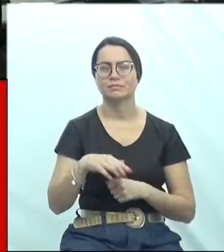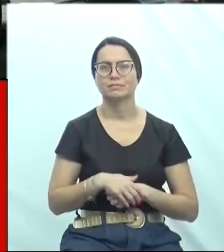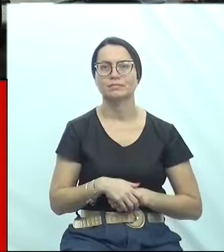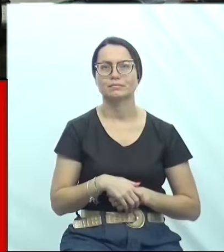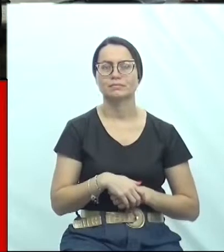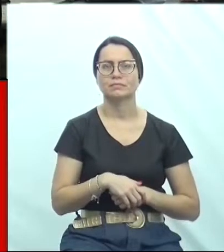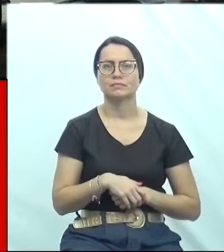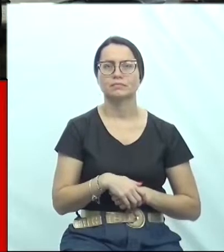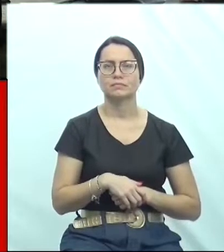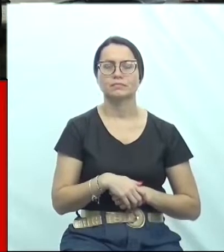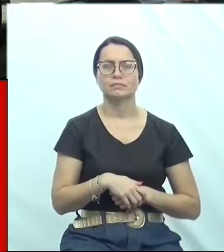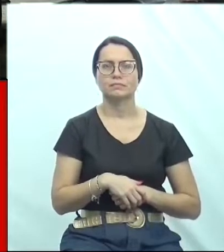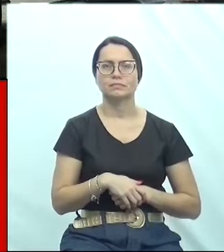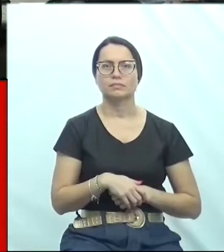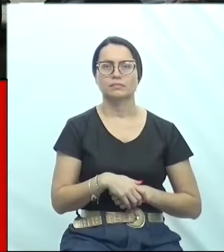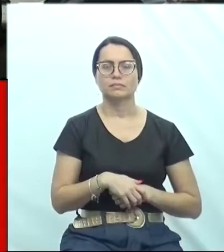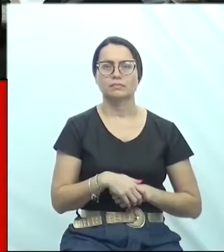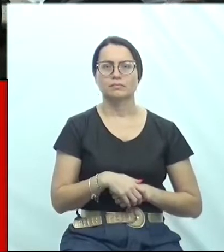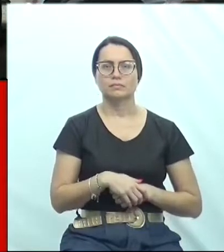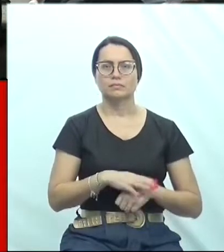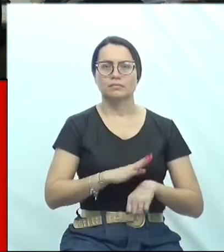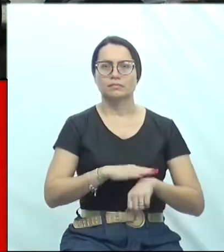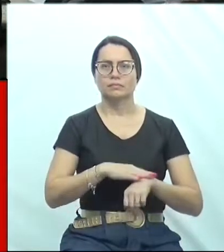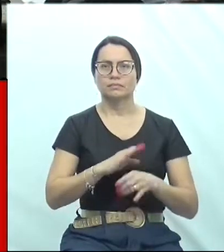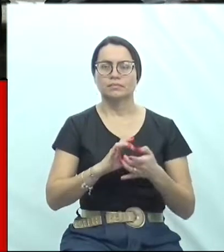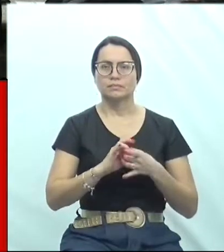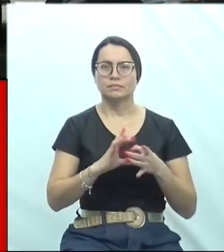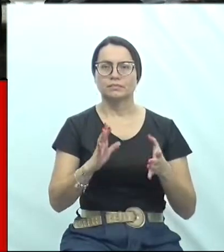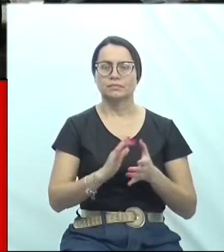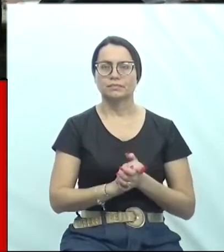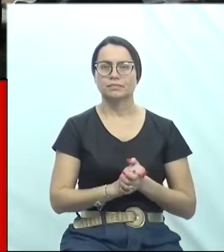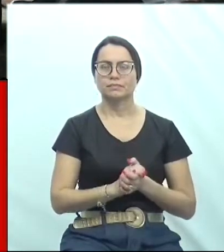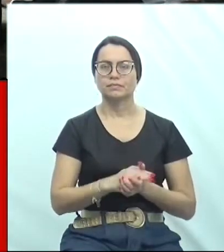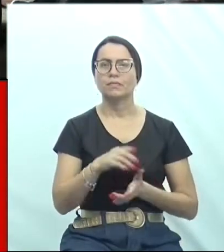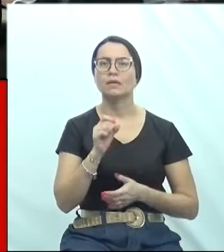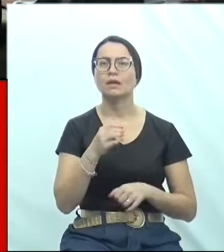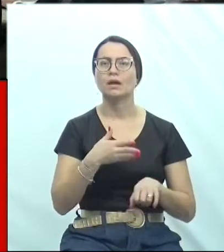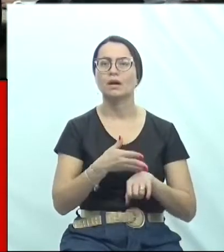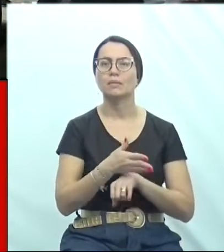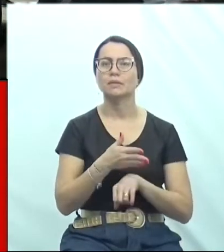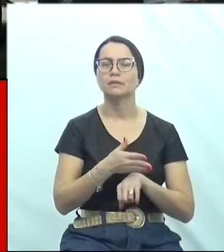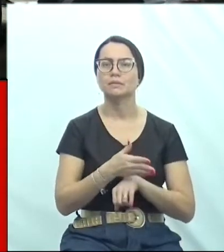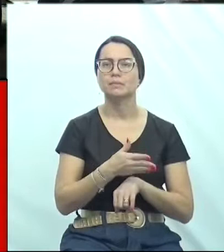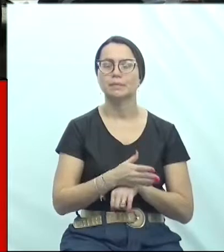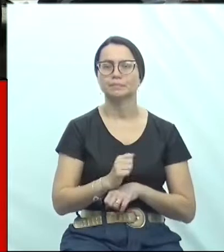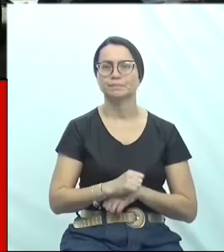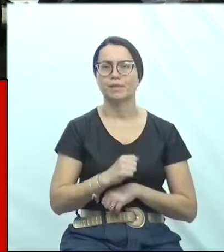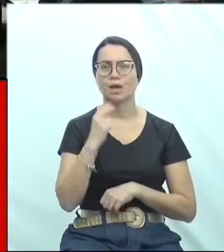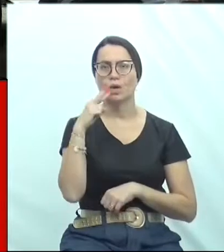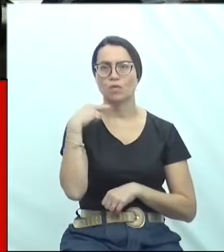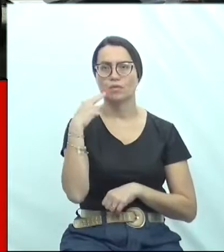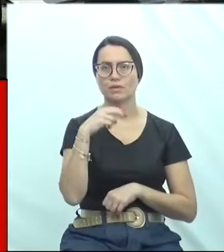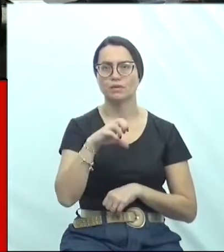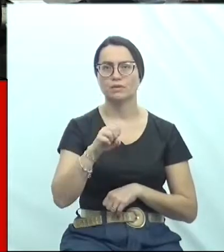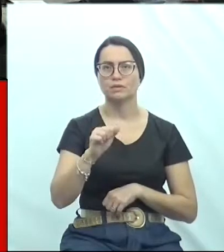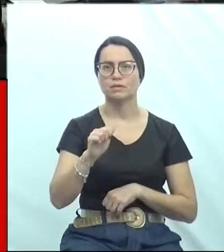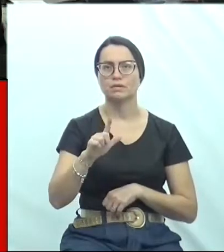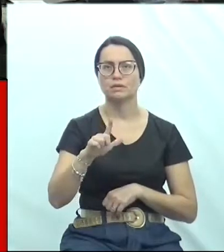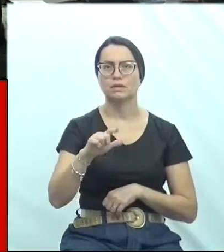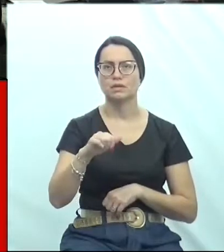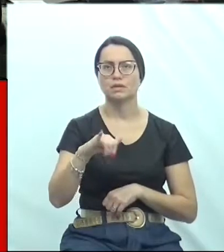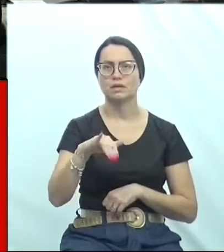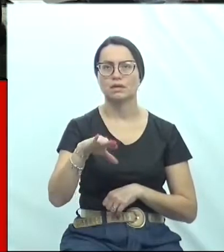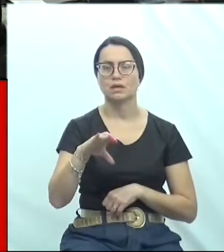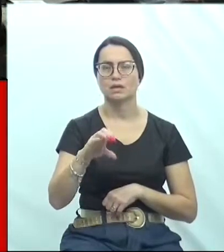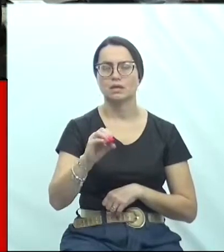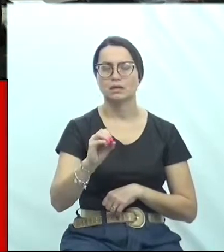Terminado o expediente, passamos para a tribuna livre. Farão uso desse espaço, por solicitação do vereador Salésio Lima,